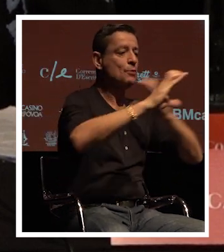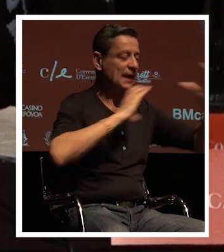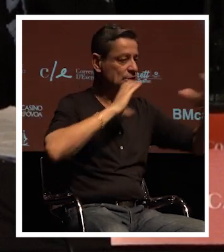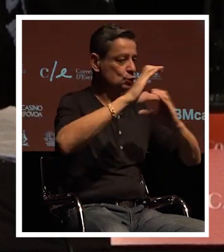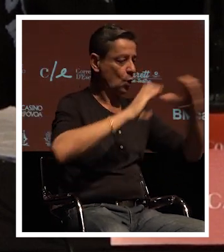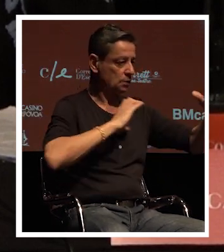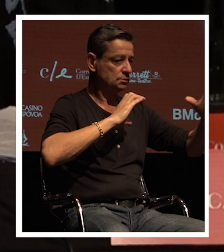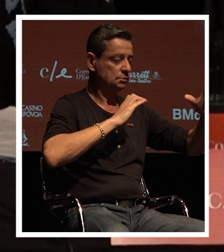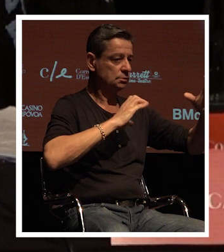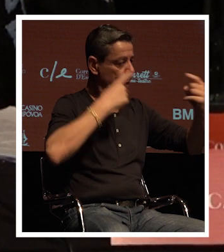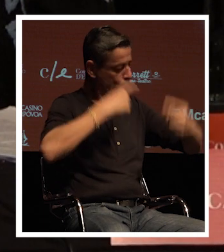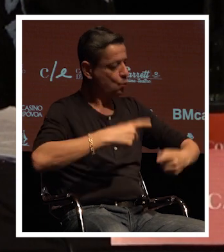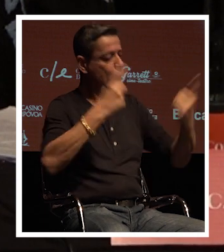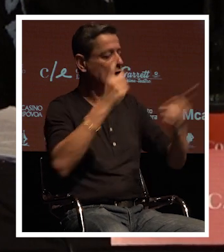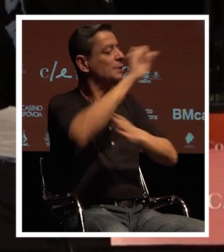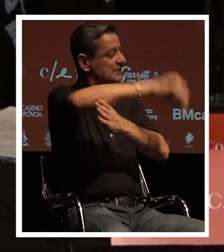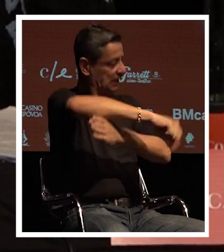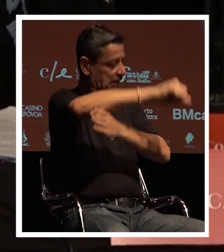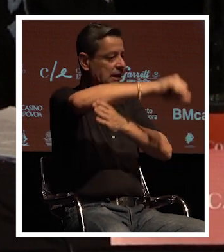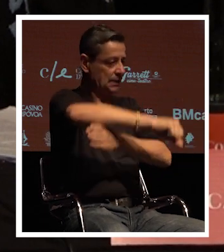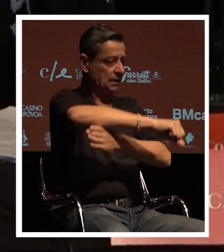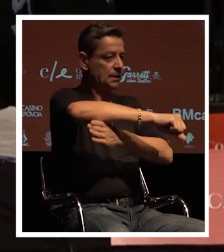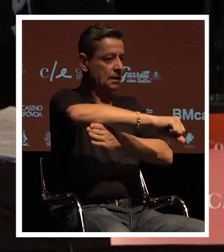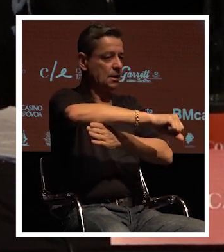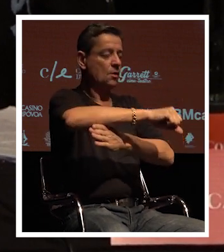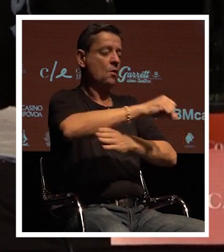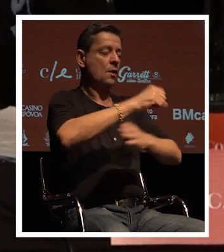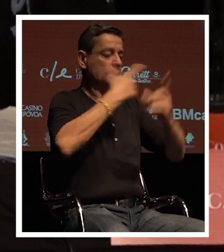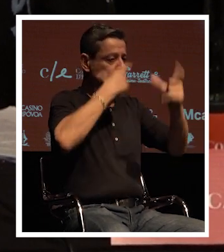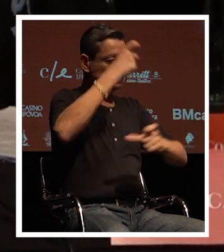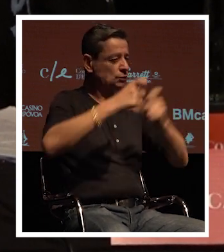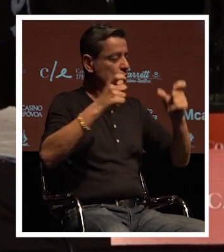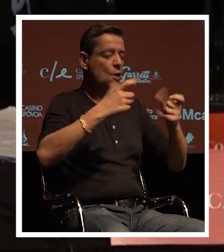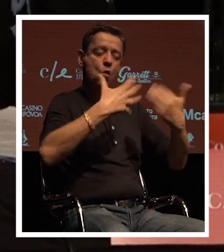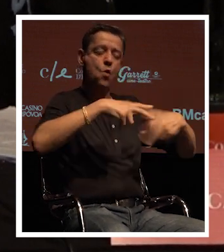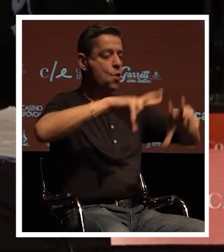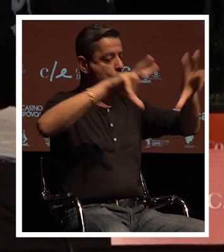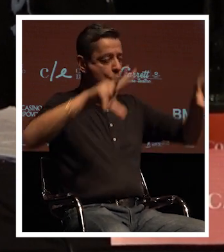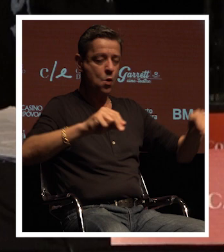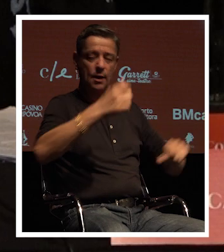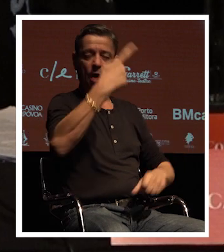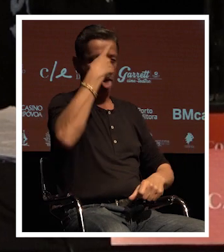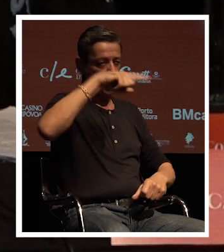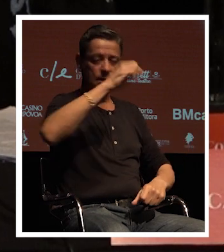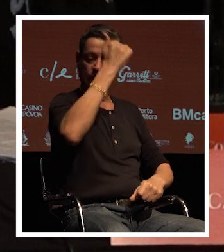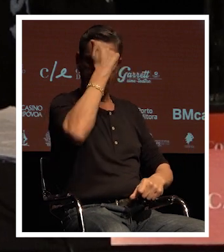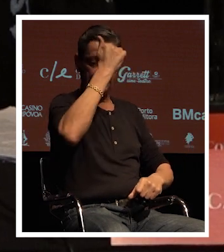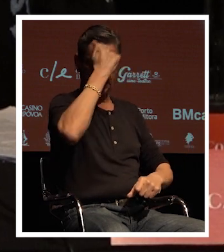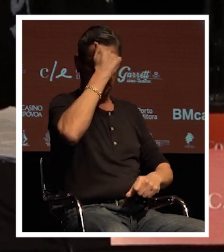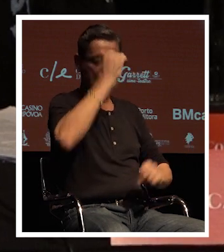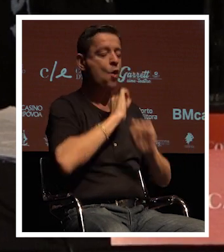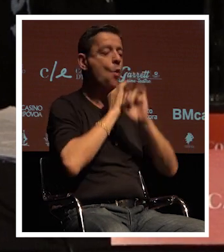sério e o público sim o público é sempre numeroso e nunca se arrepende de voltar não